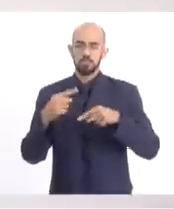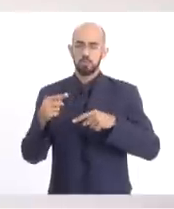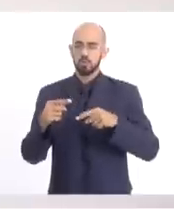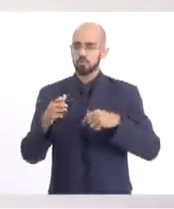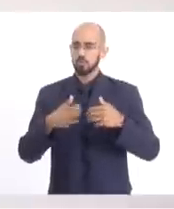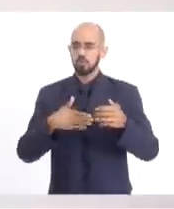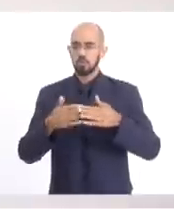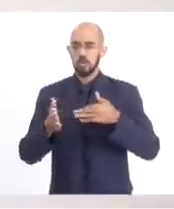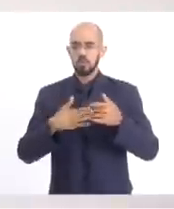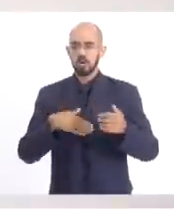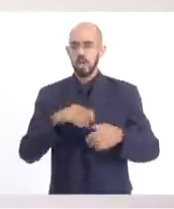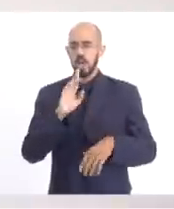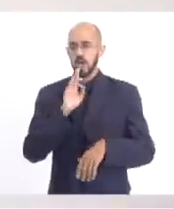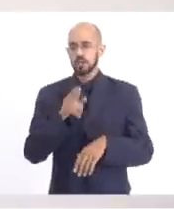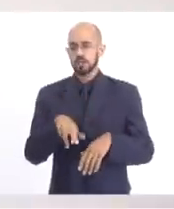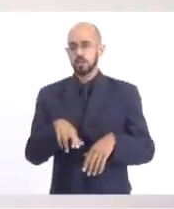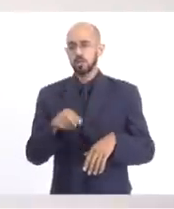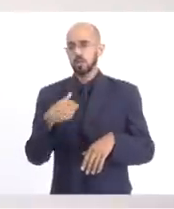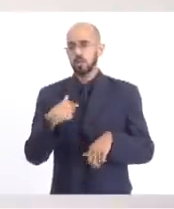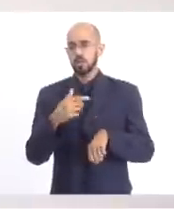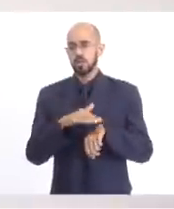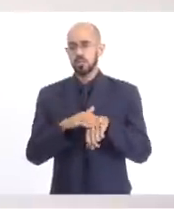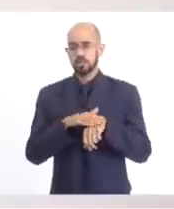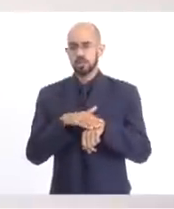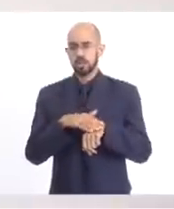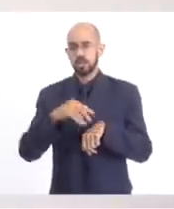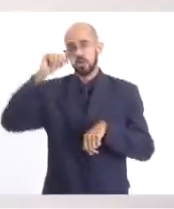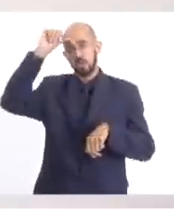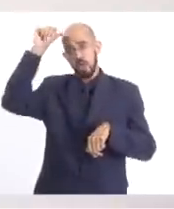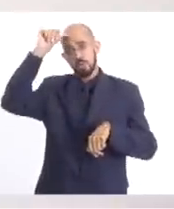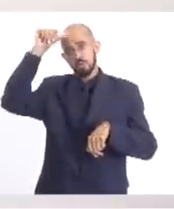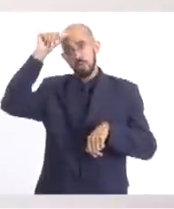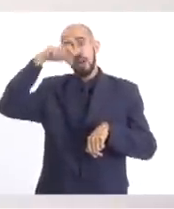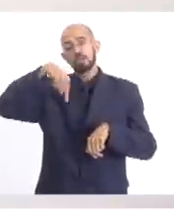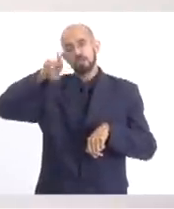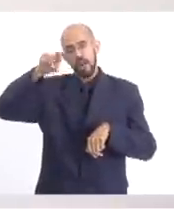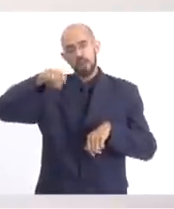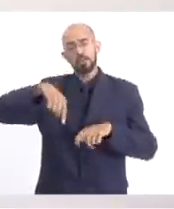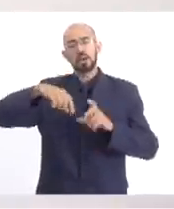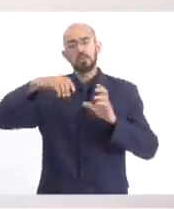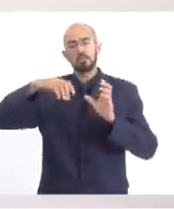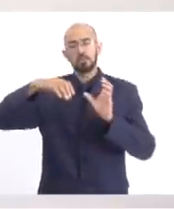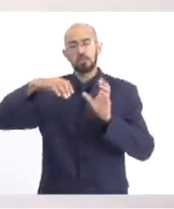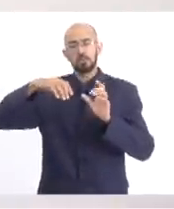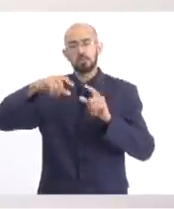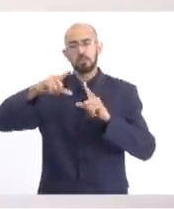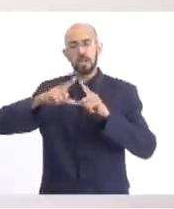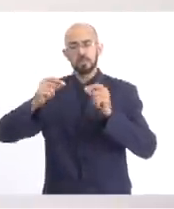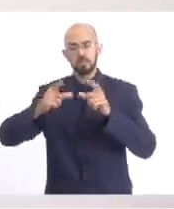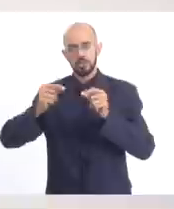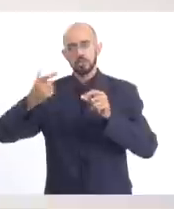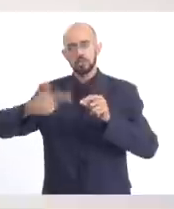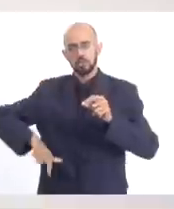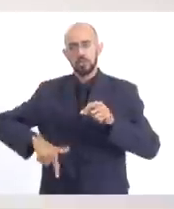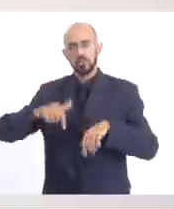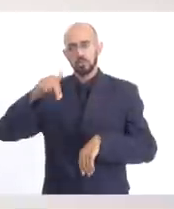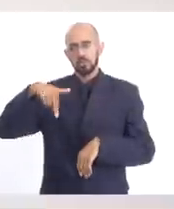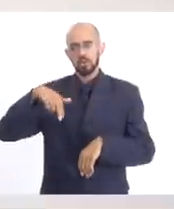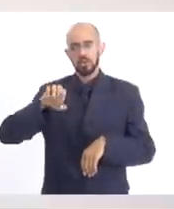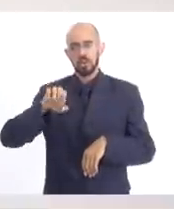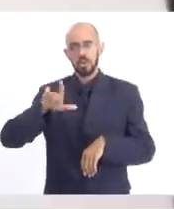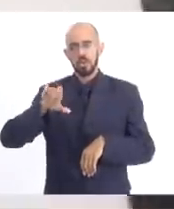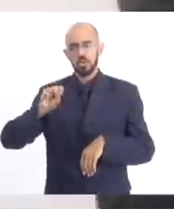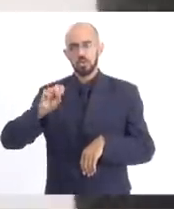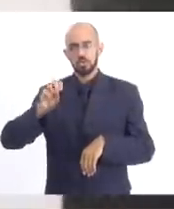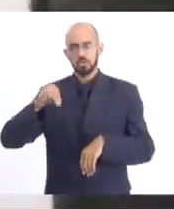hoje cedo, governador, a briga é intensa, vai para Brasília de novo, vai insistir, o Nelson está indo de novo. Se